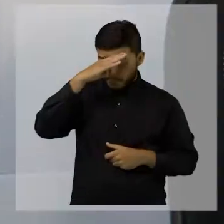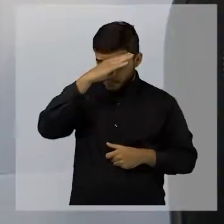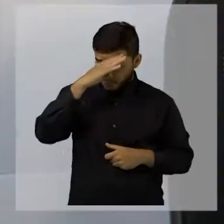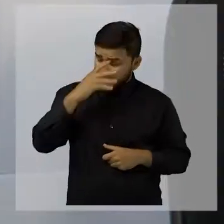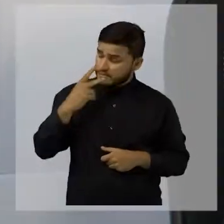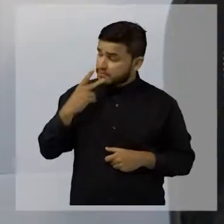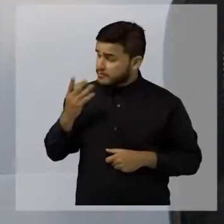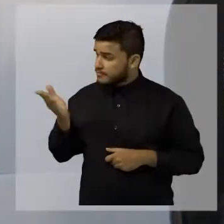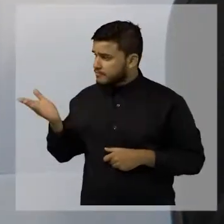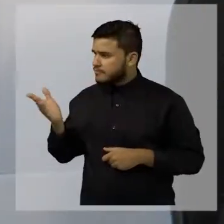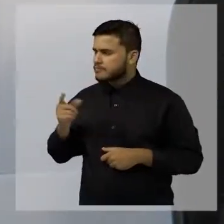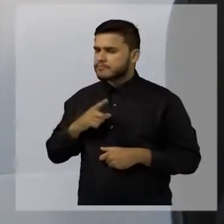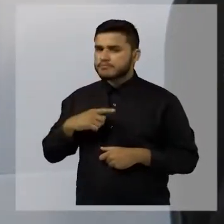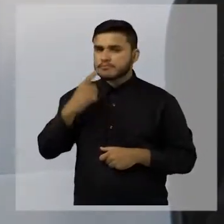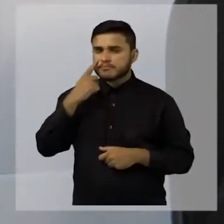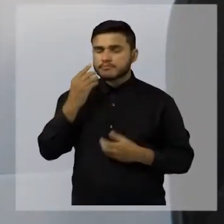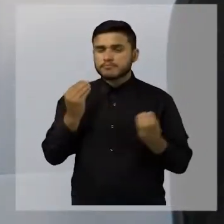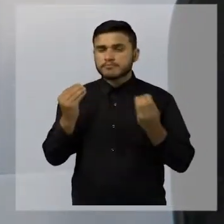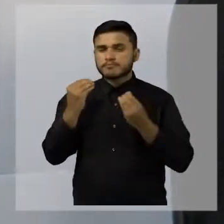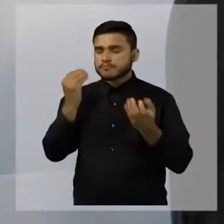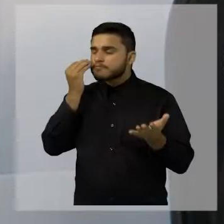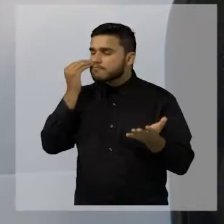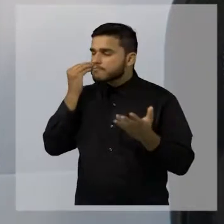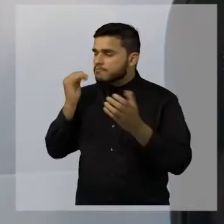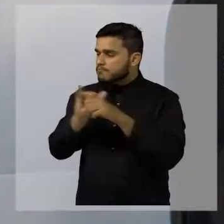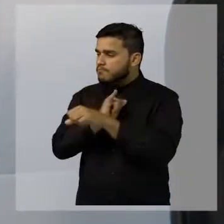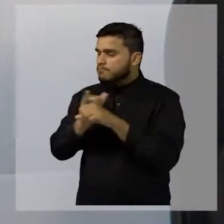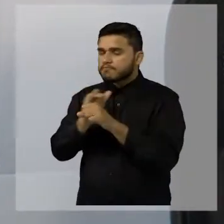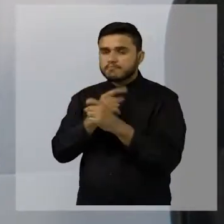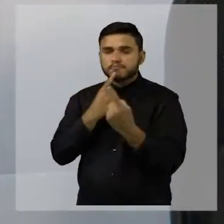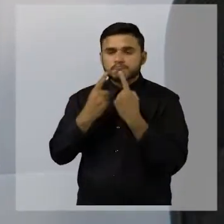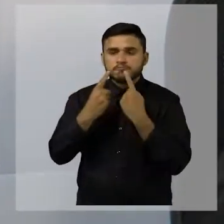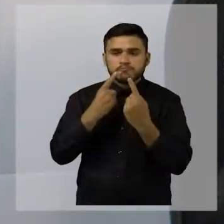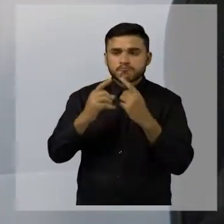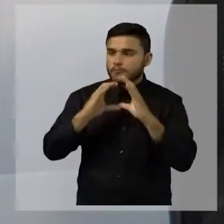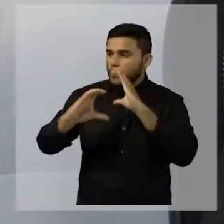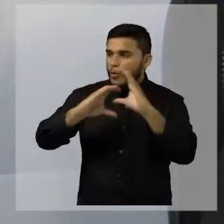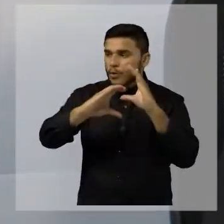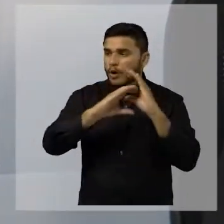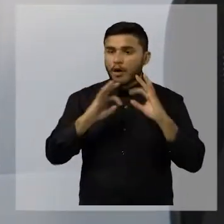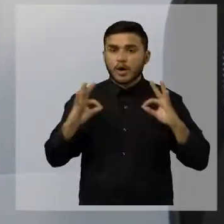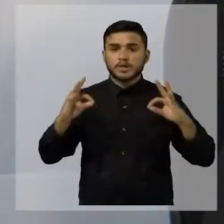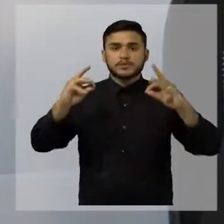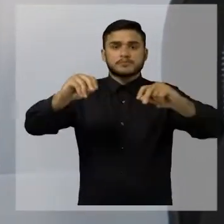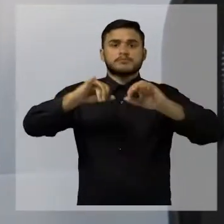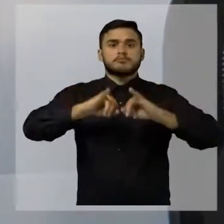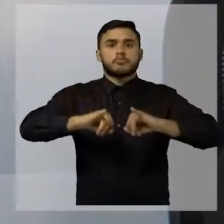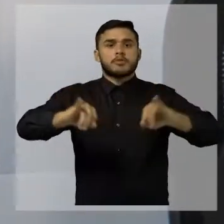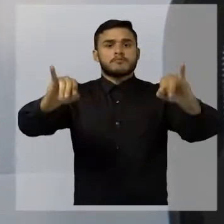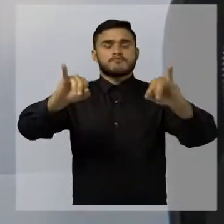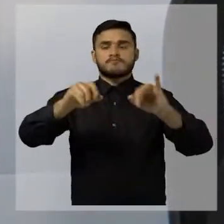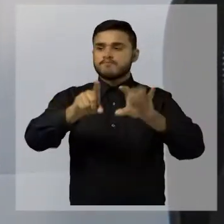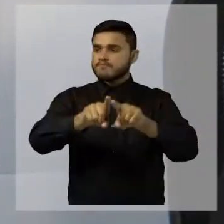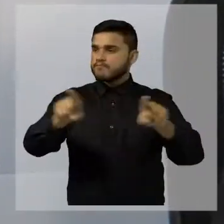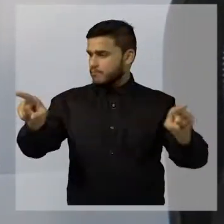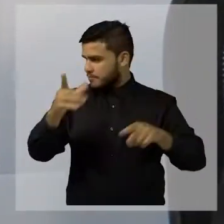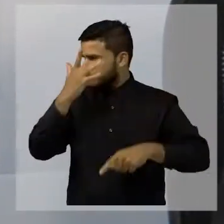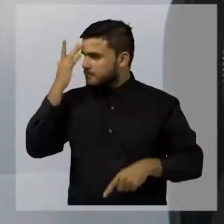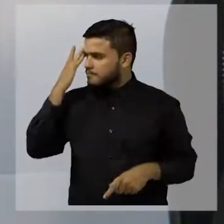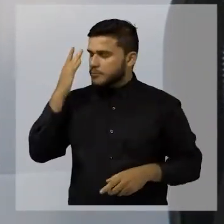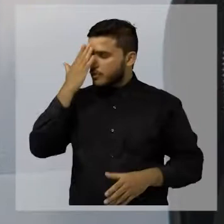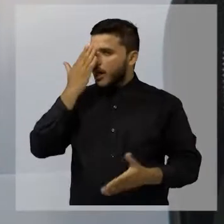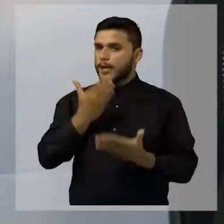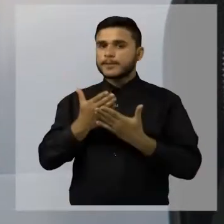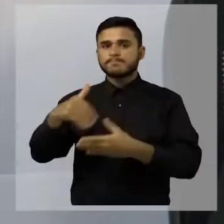Messias Bolsonaro, ele tenta criar uma interlocução direta com o seu público-alvo, seus eleitores